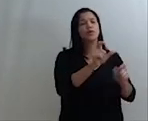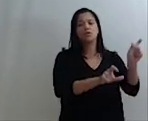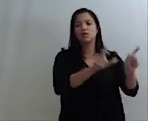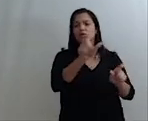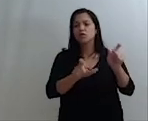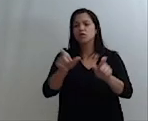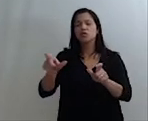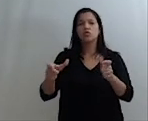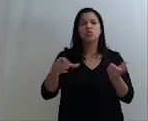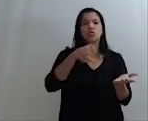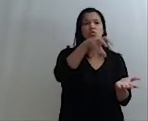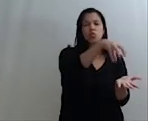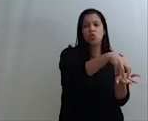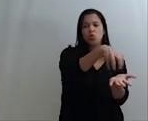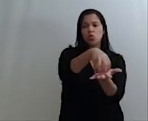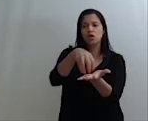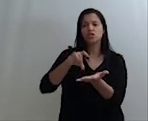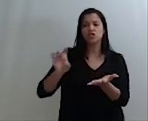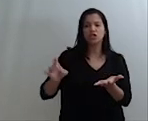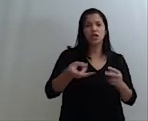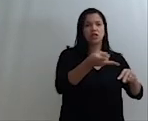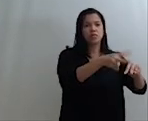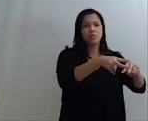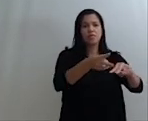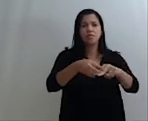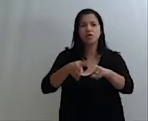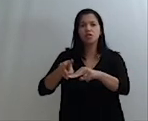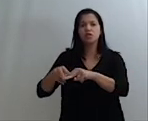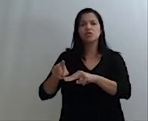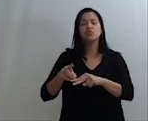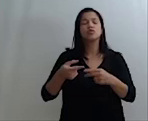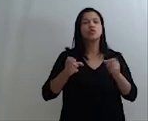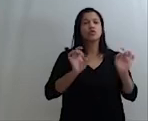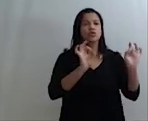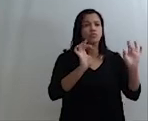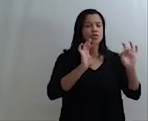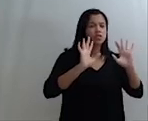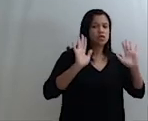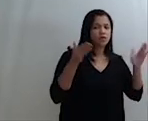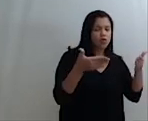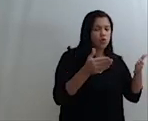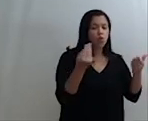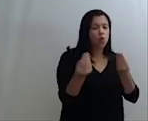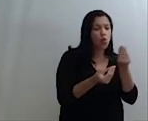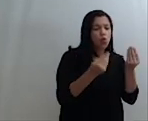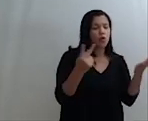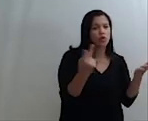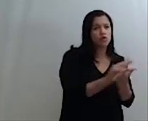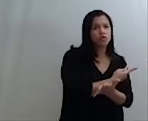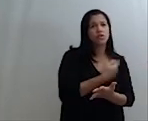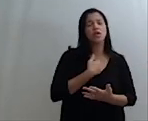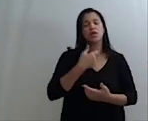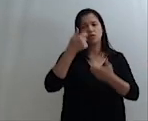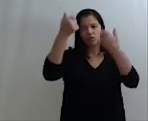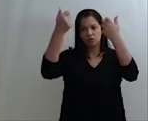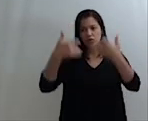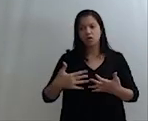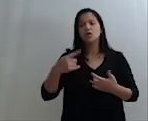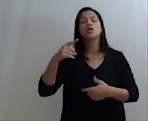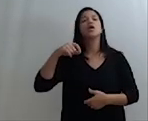situações específicas eh e eu relembro aqui que Como disse o próprio advogado da Tribuna de